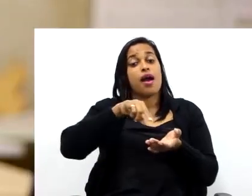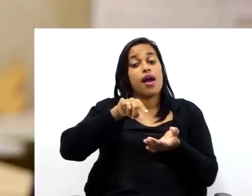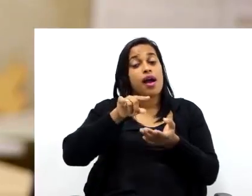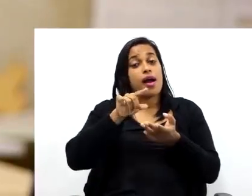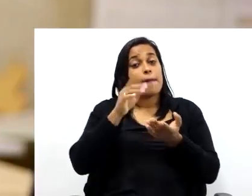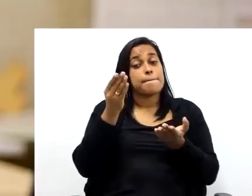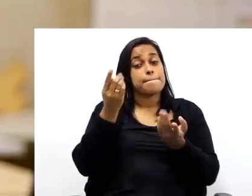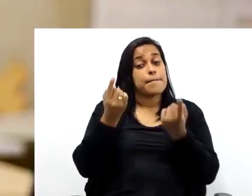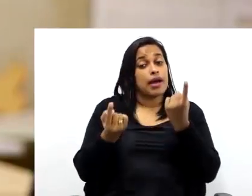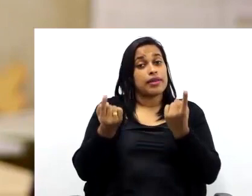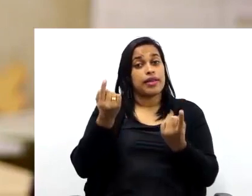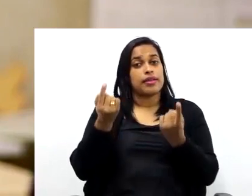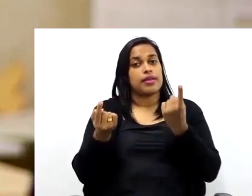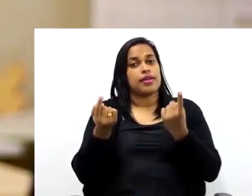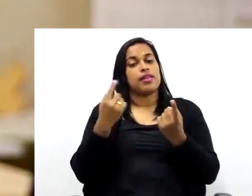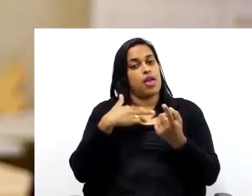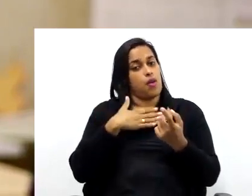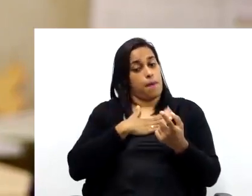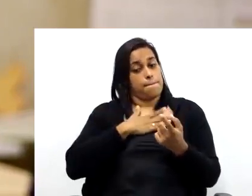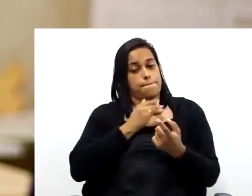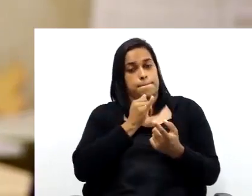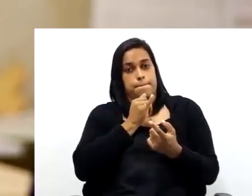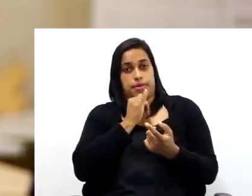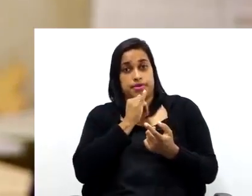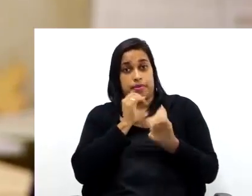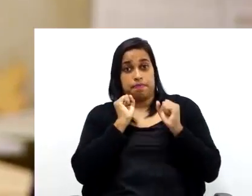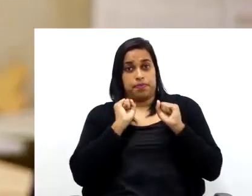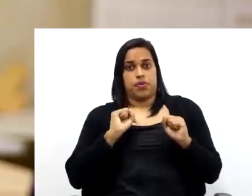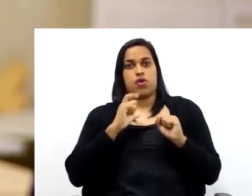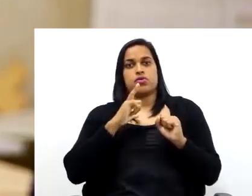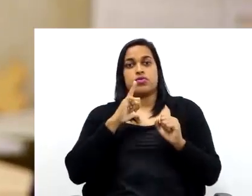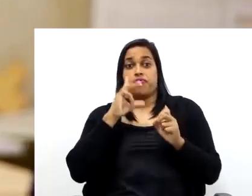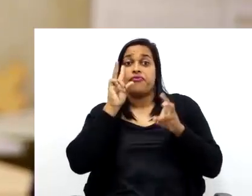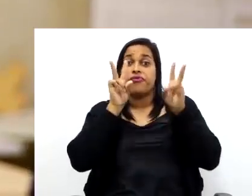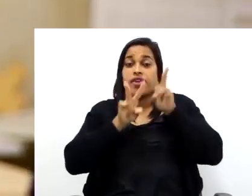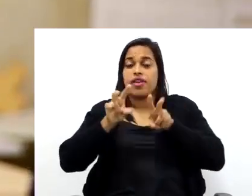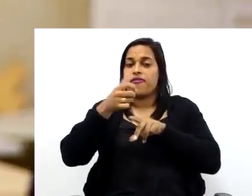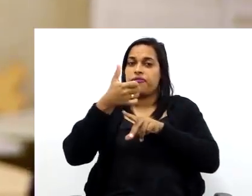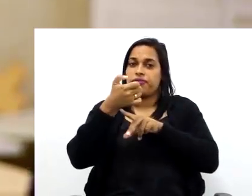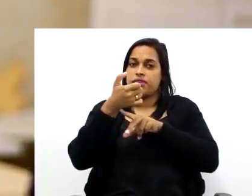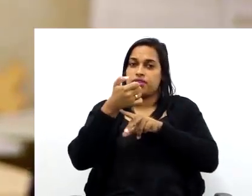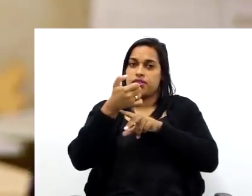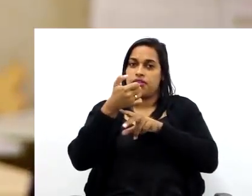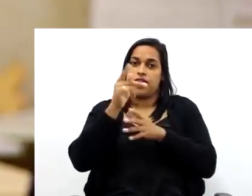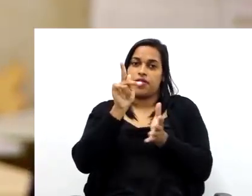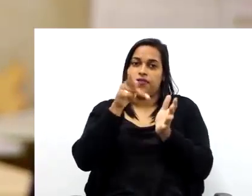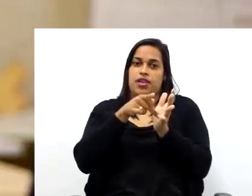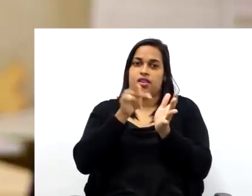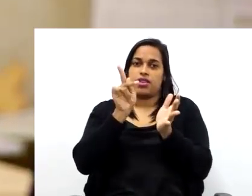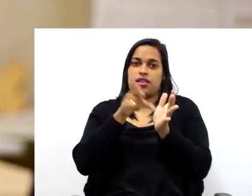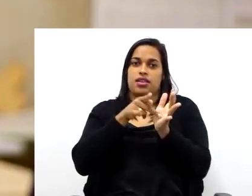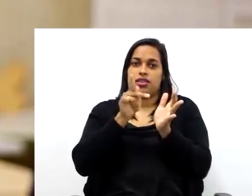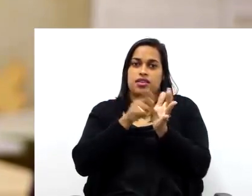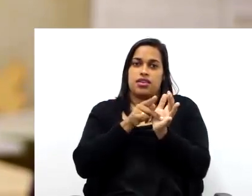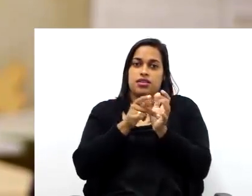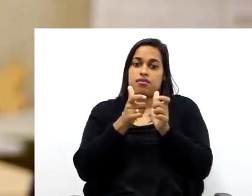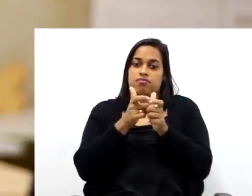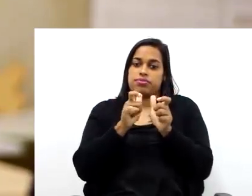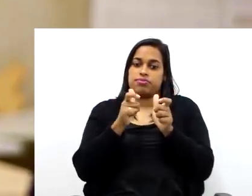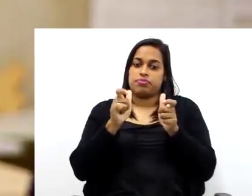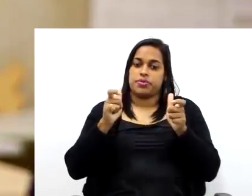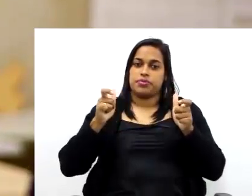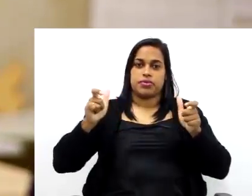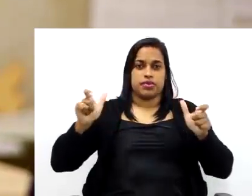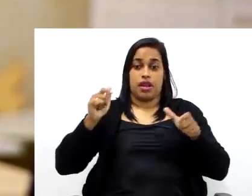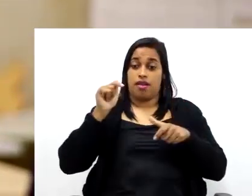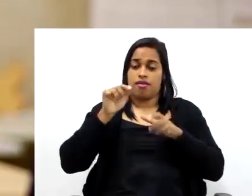oferece arestas e faces em verdadeira grandeza. É muito importante essa percepção, porque aqui eu estou dando como